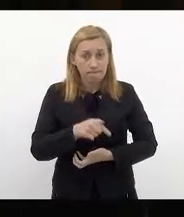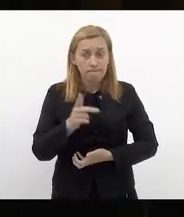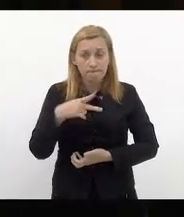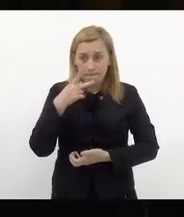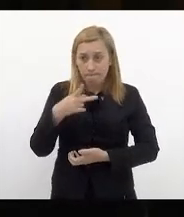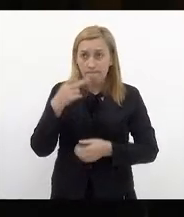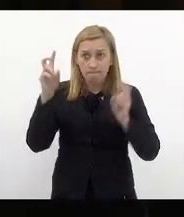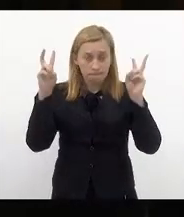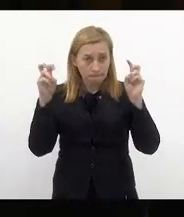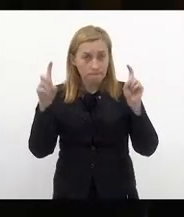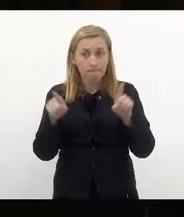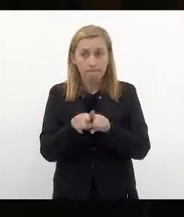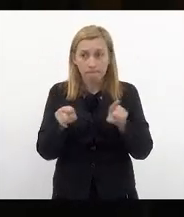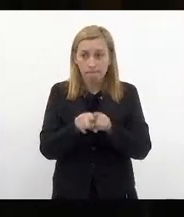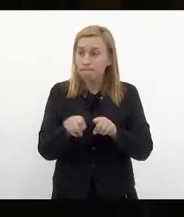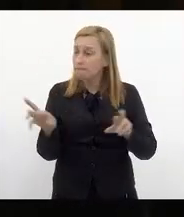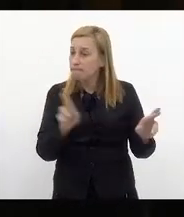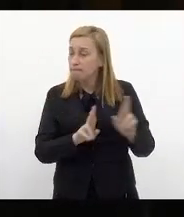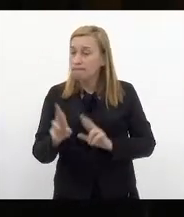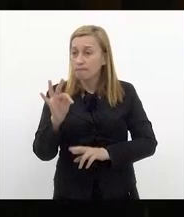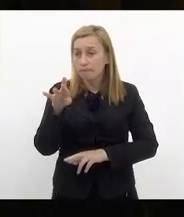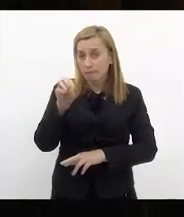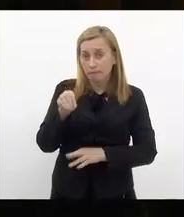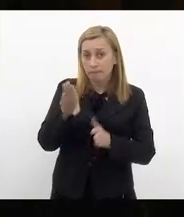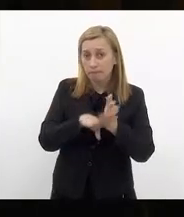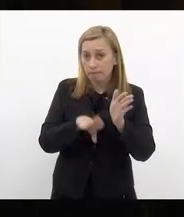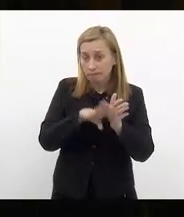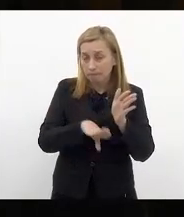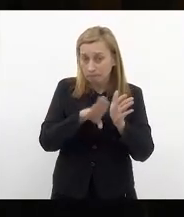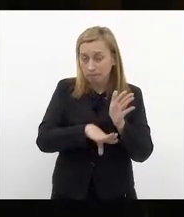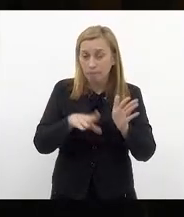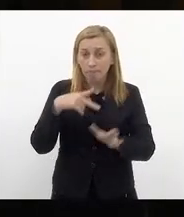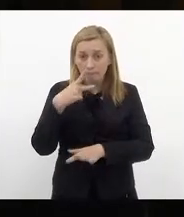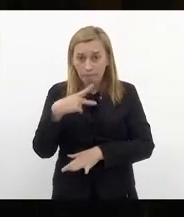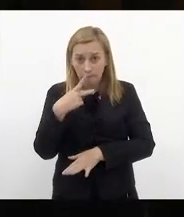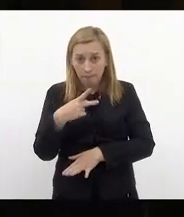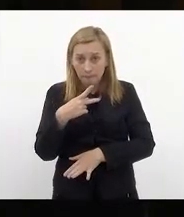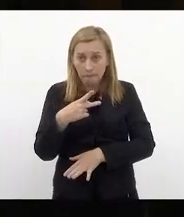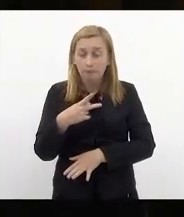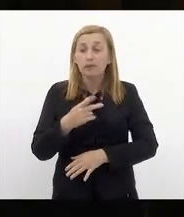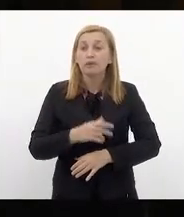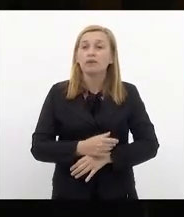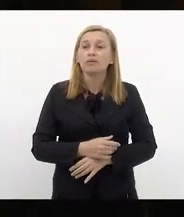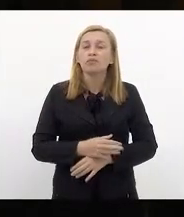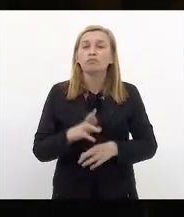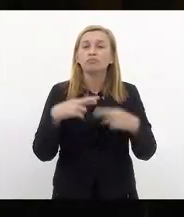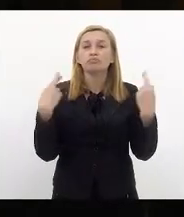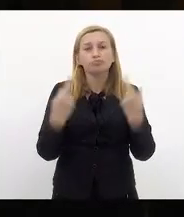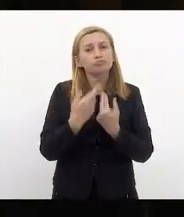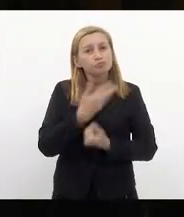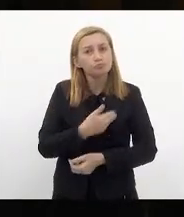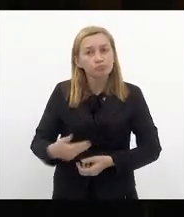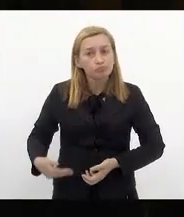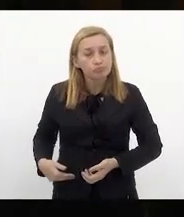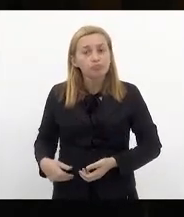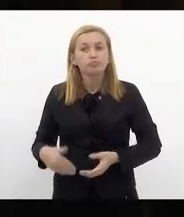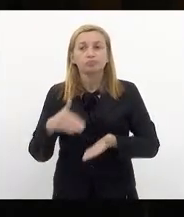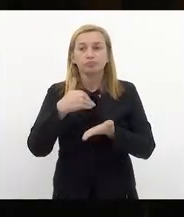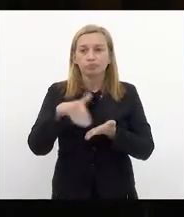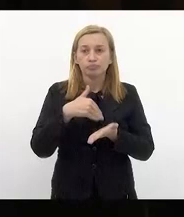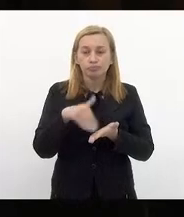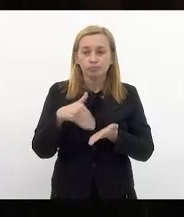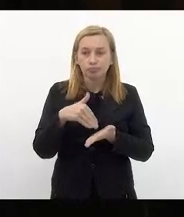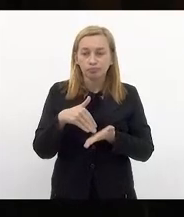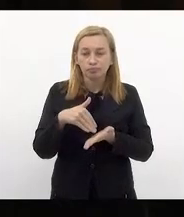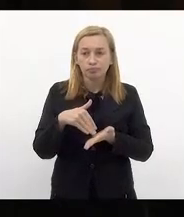essa questão também relacionada ao teto de gastos, que foi colocado, inclusive, na audiência pública com o secretário de